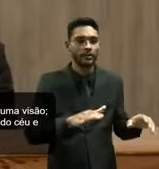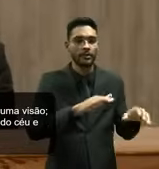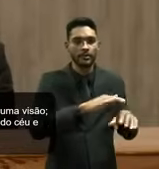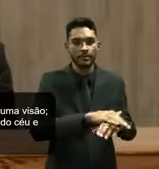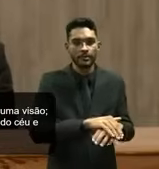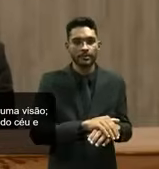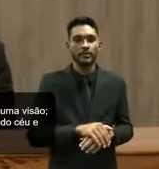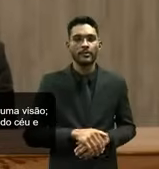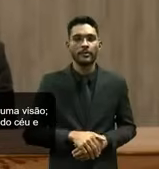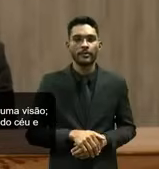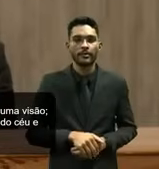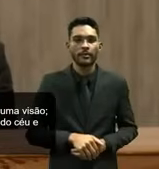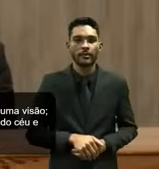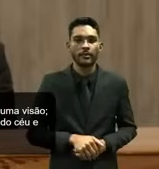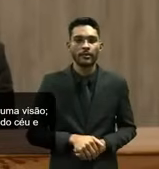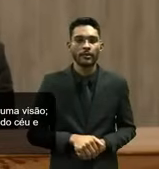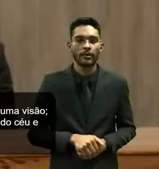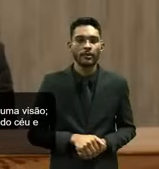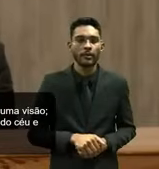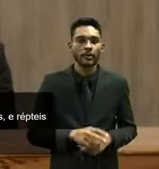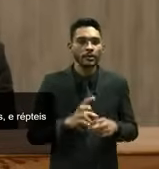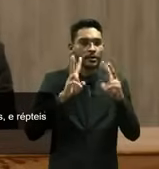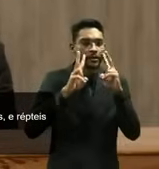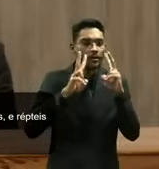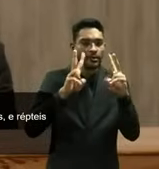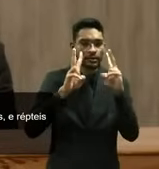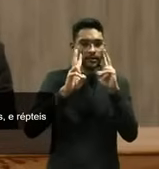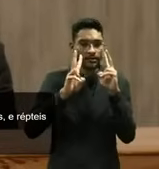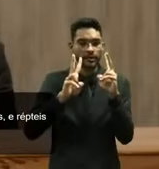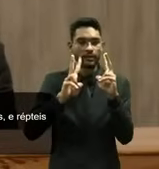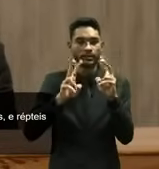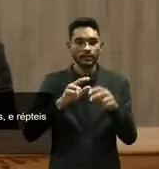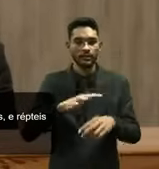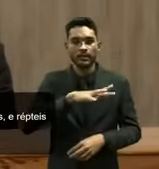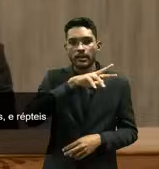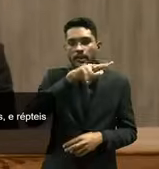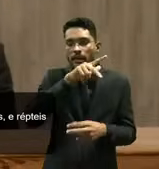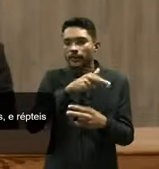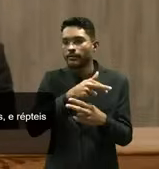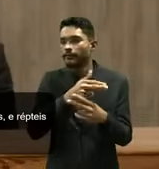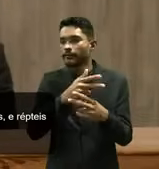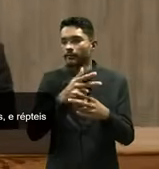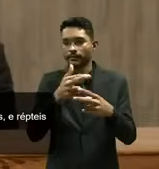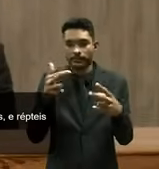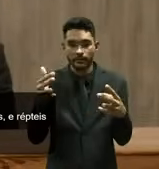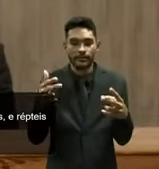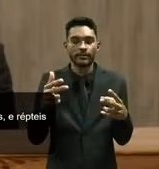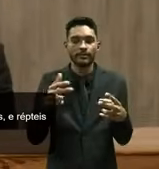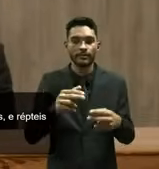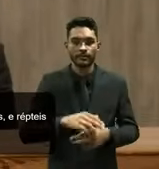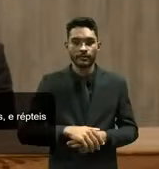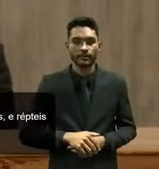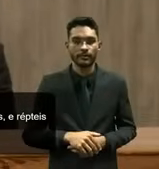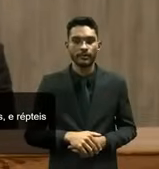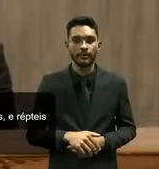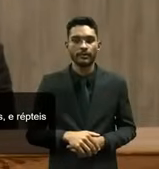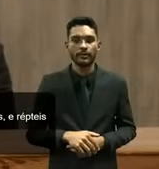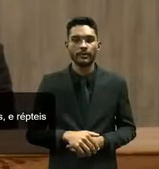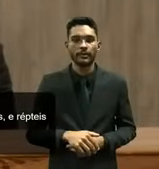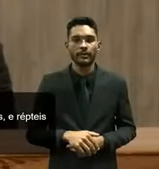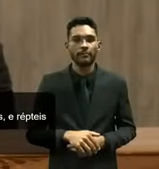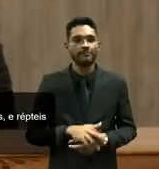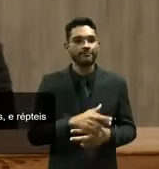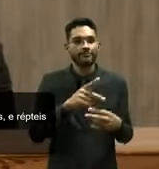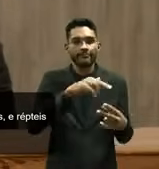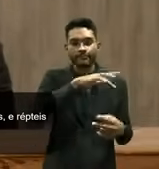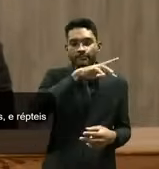os olhos considerei vi animais da terra quadrúpedes e feras e rpteis